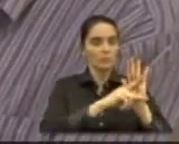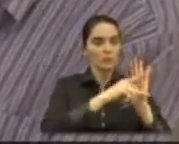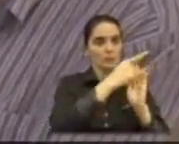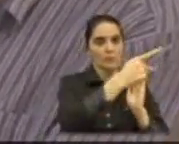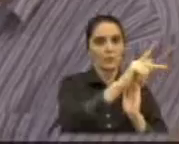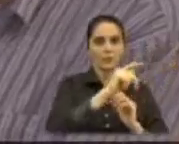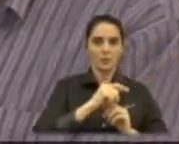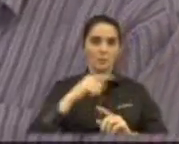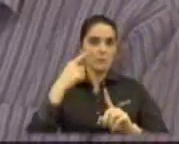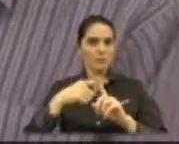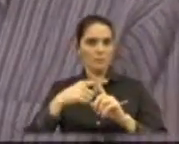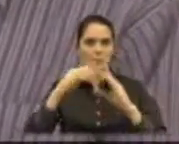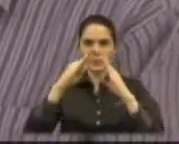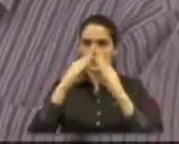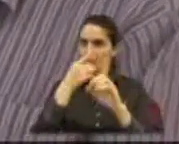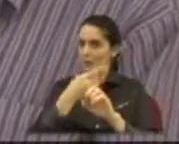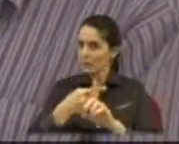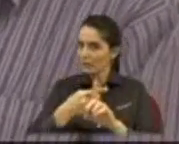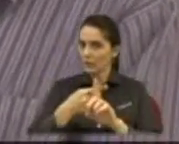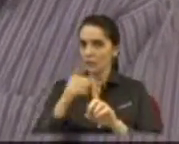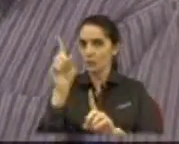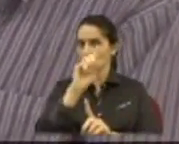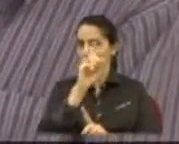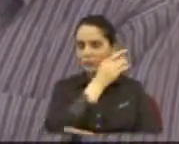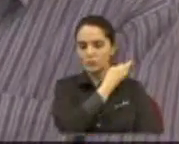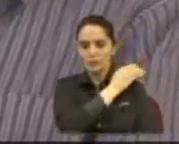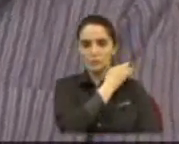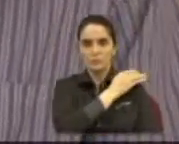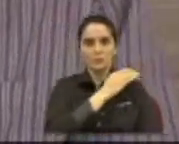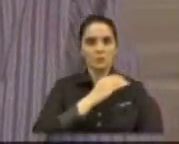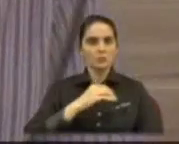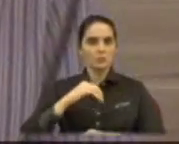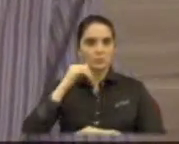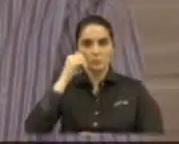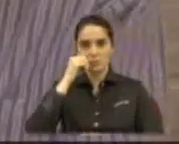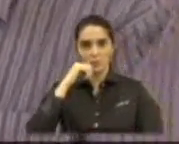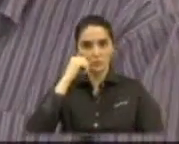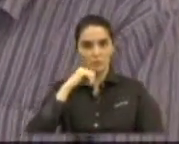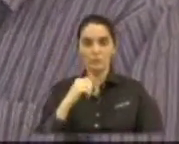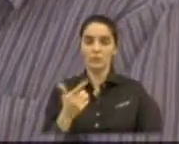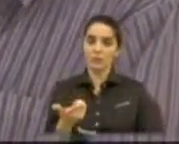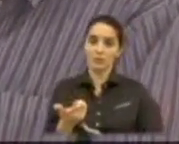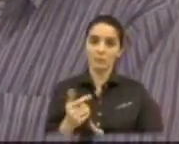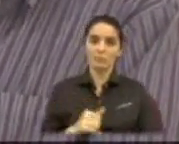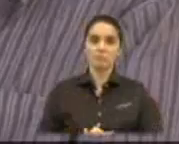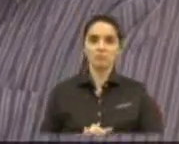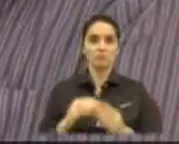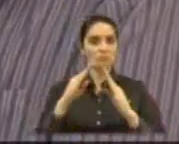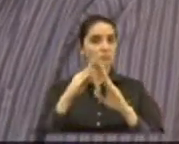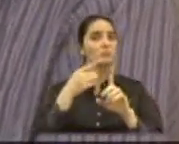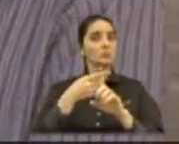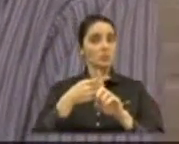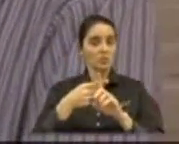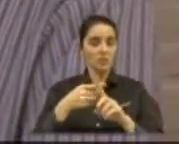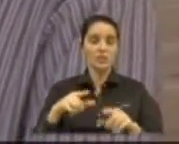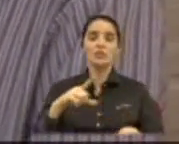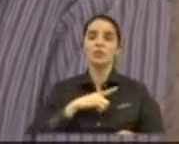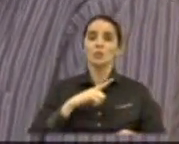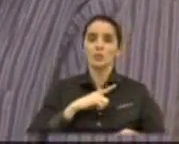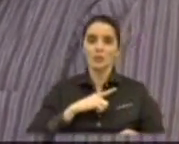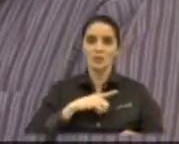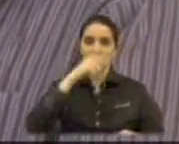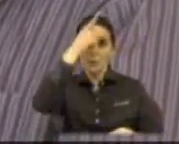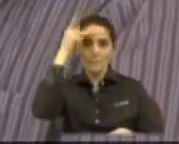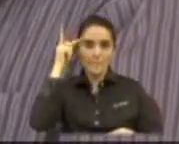lugar preconceituoso como se prega contra a mulher. Haja visto que nas igrejas evangélicas nós temos pregadoras mulheres.